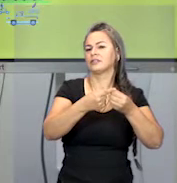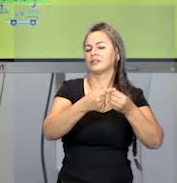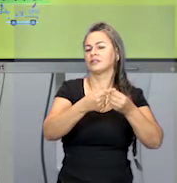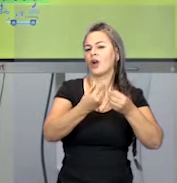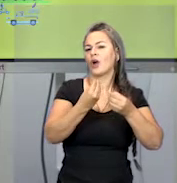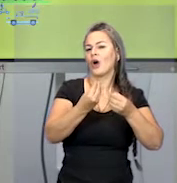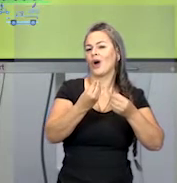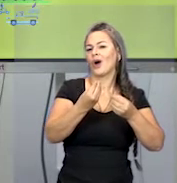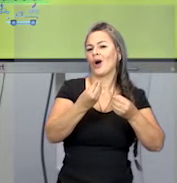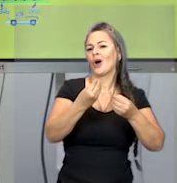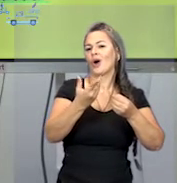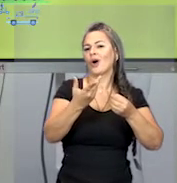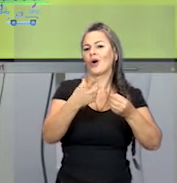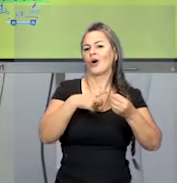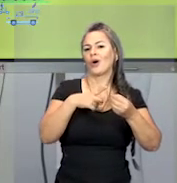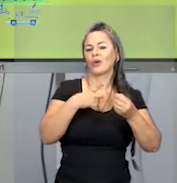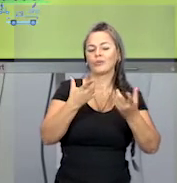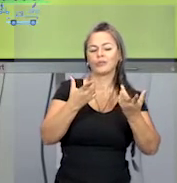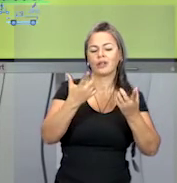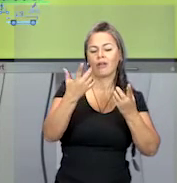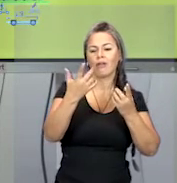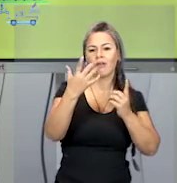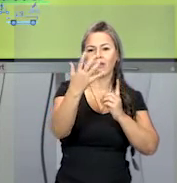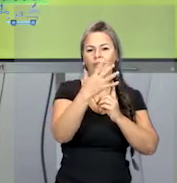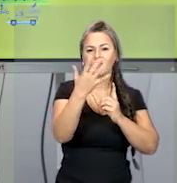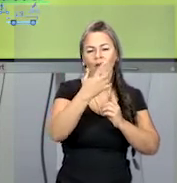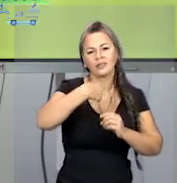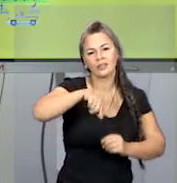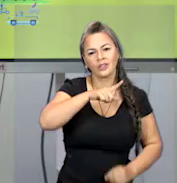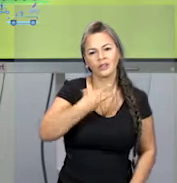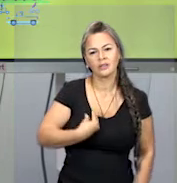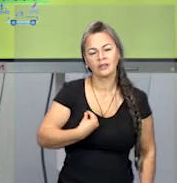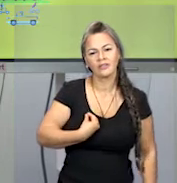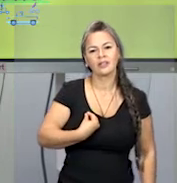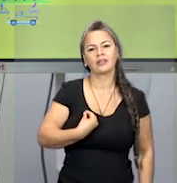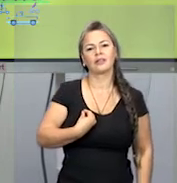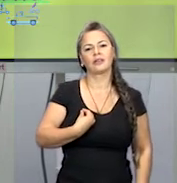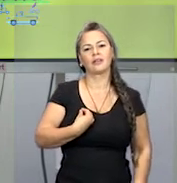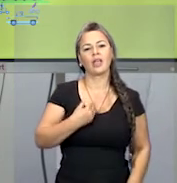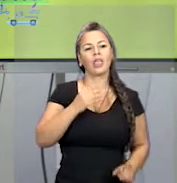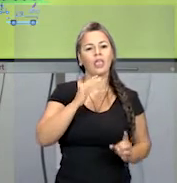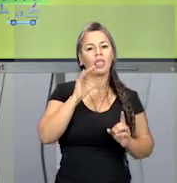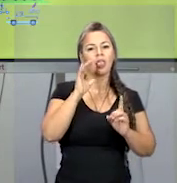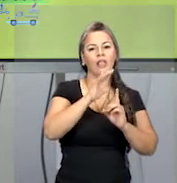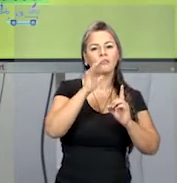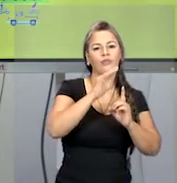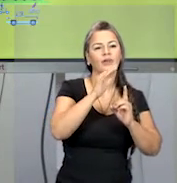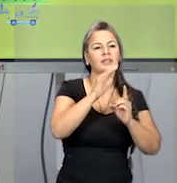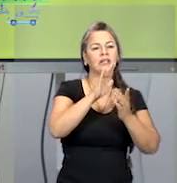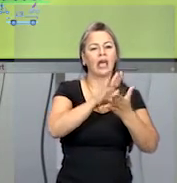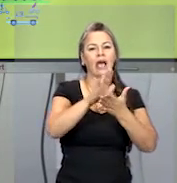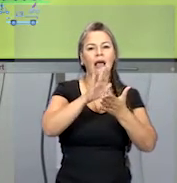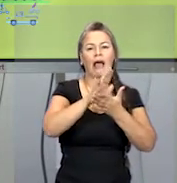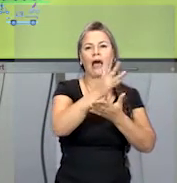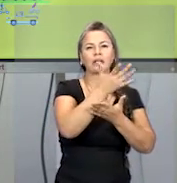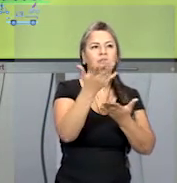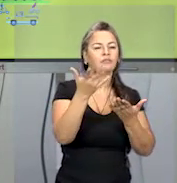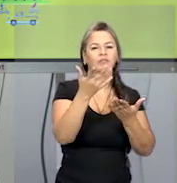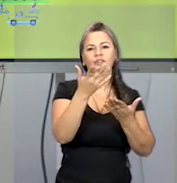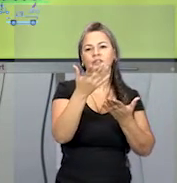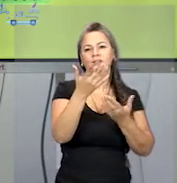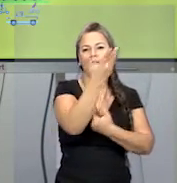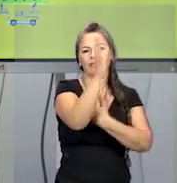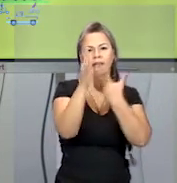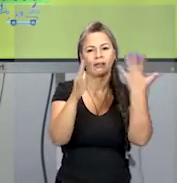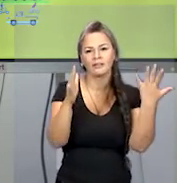dia, como isso está afetando nós enquanto indivíduos e também o meio ambiente. E